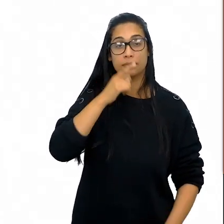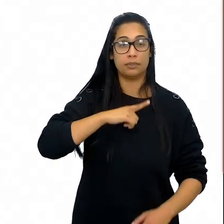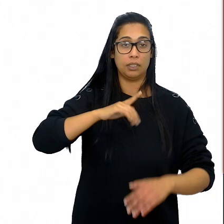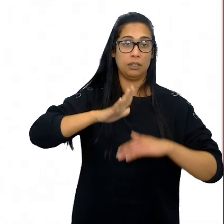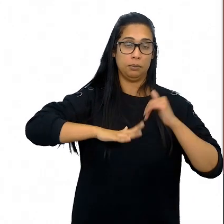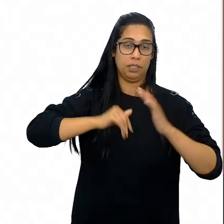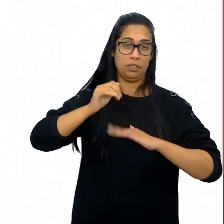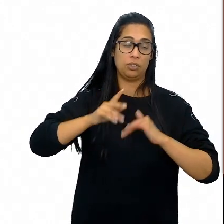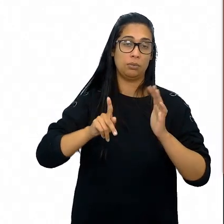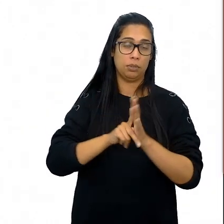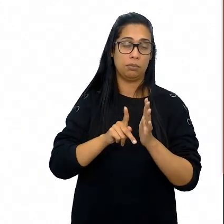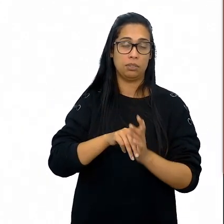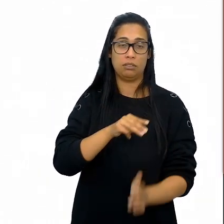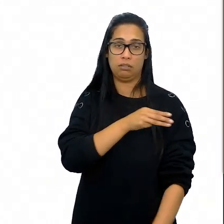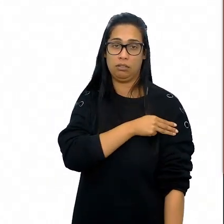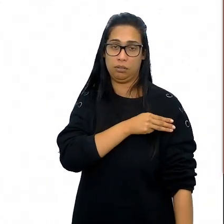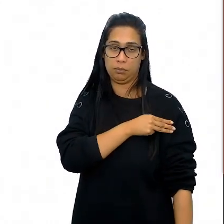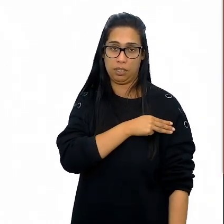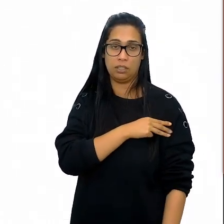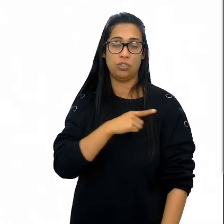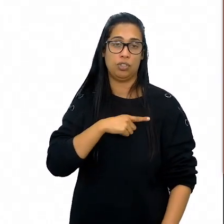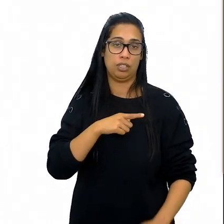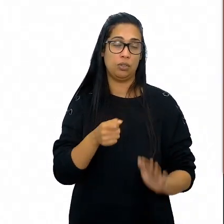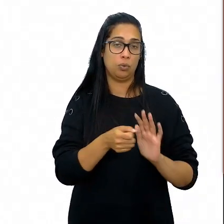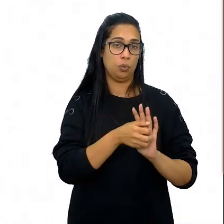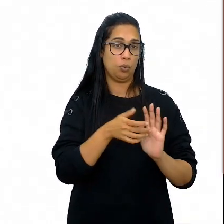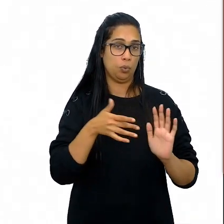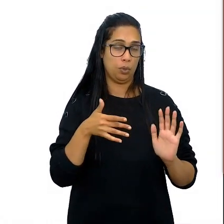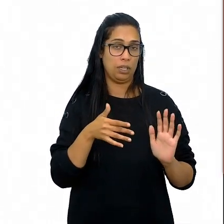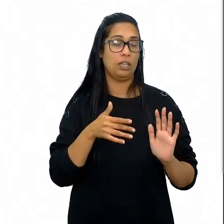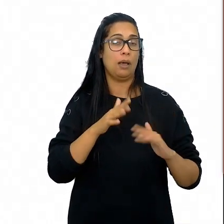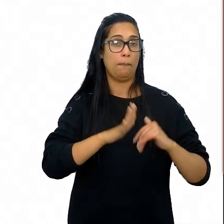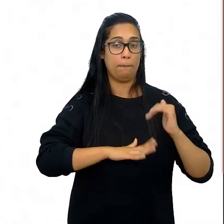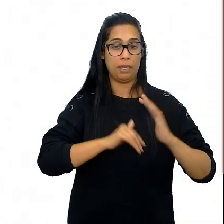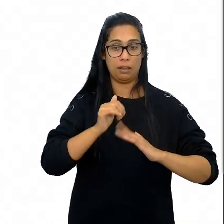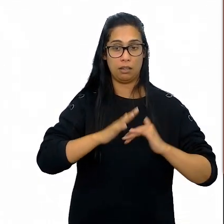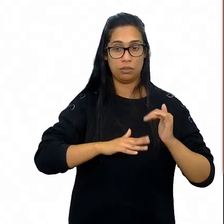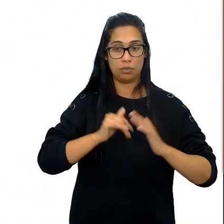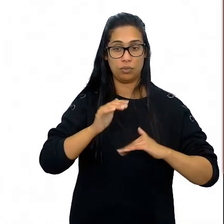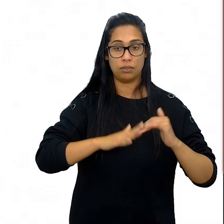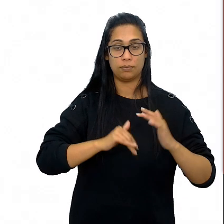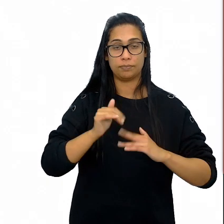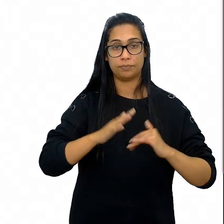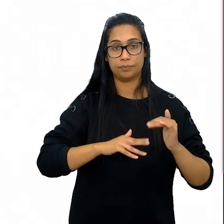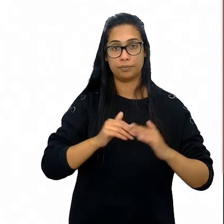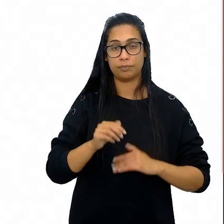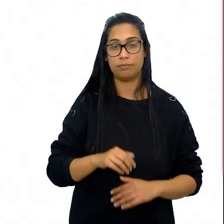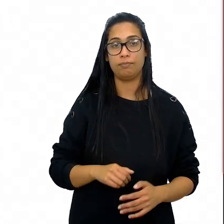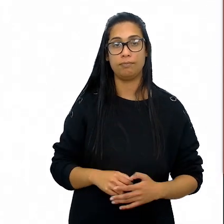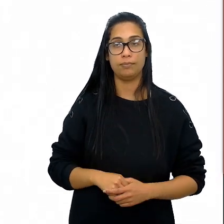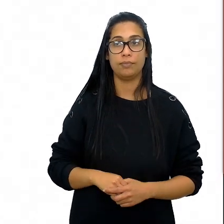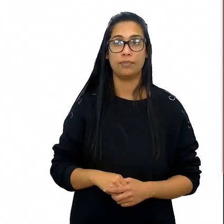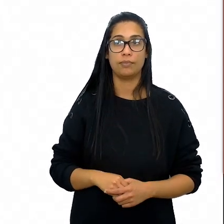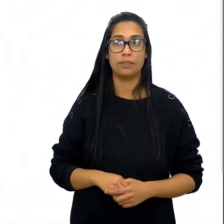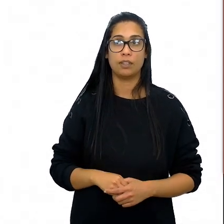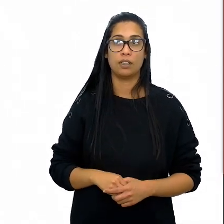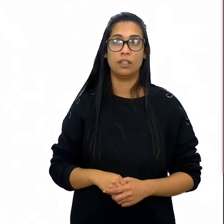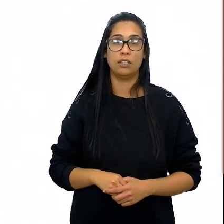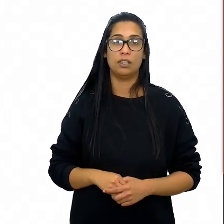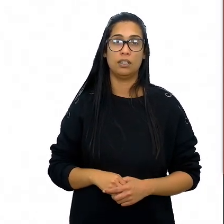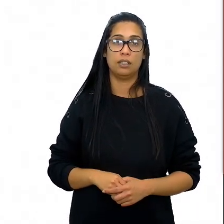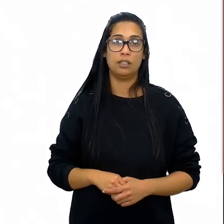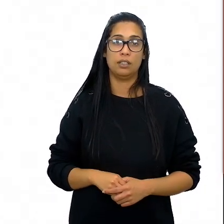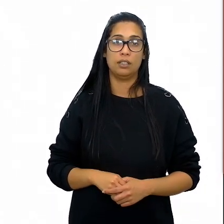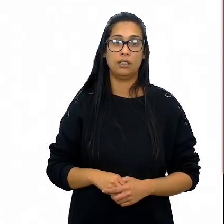nosso currículo ele sinaliza que essas habilidades elas não vão ter um momento é tão é definido como